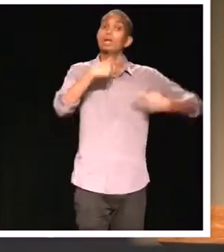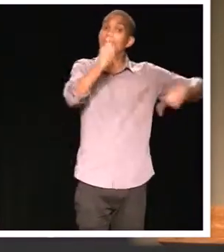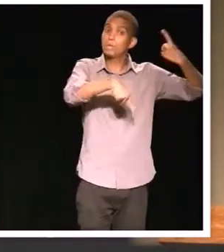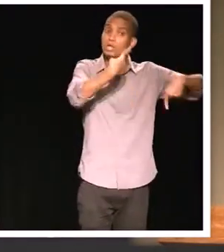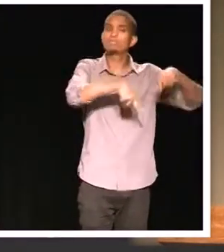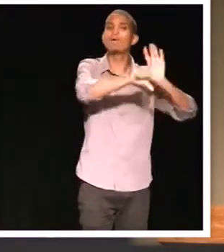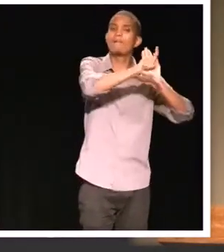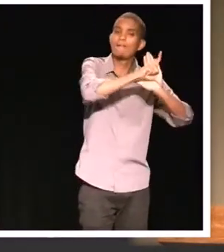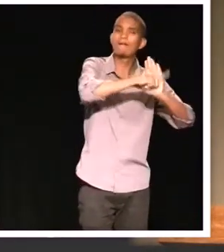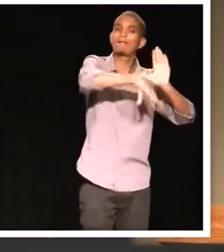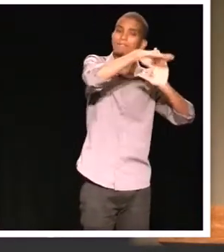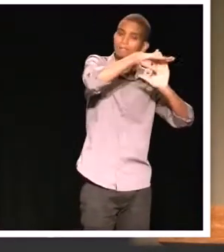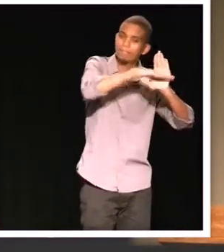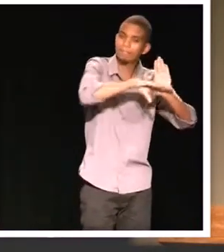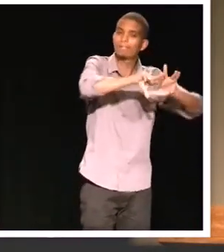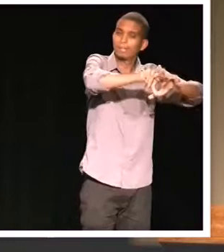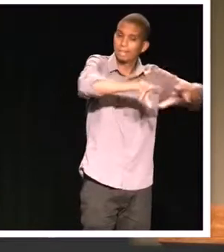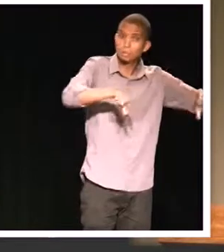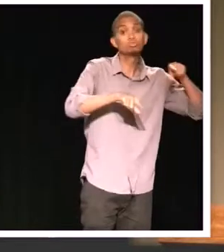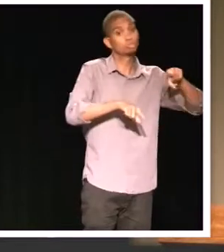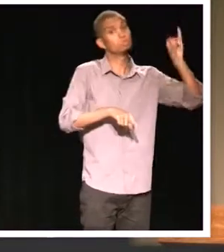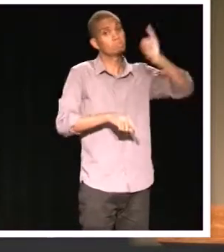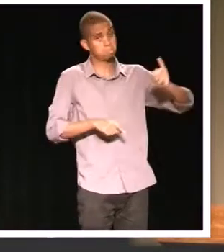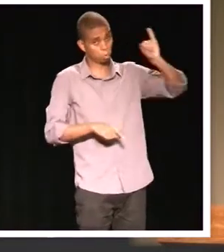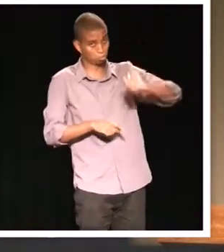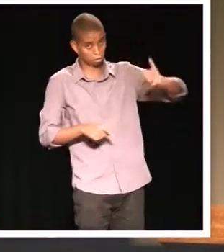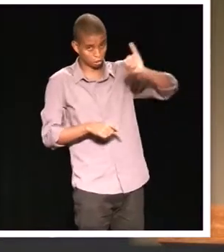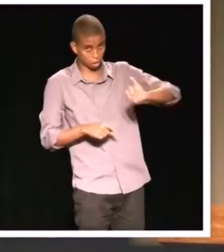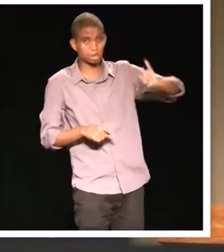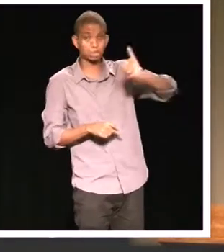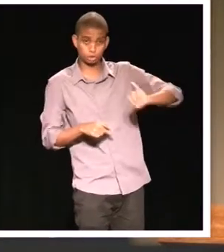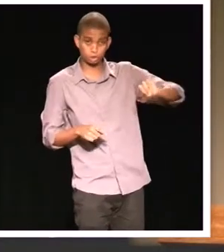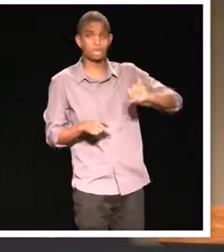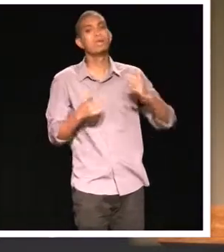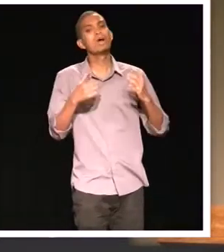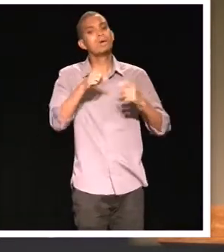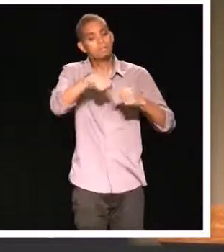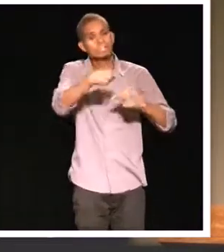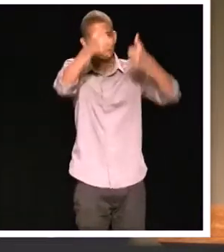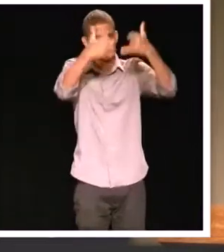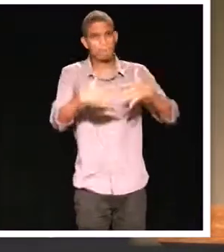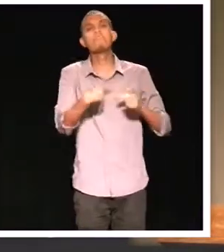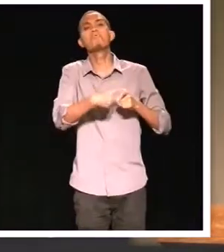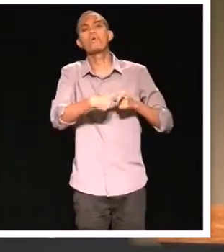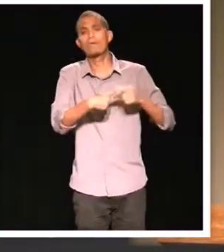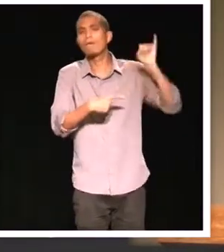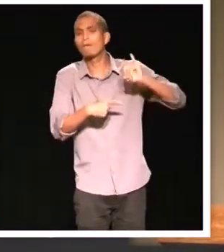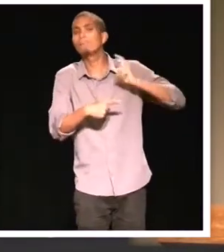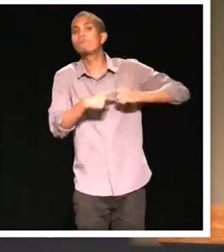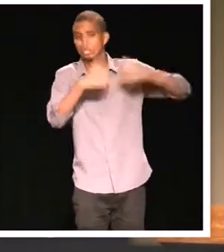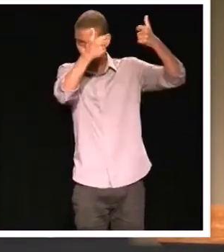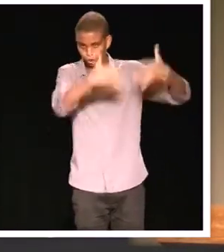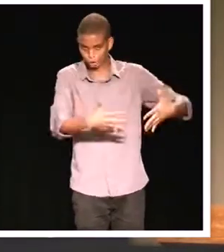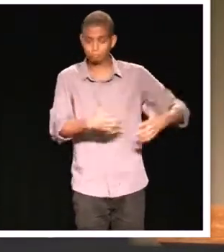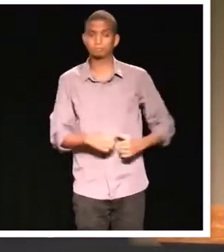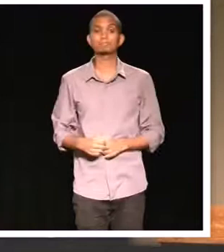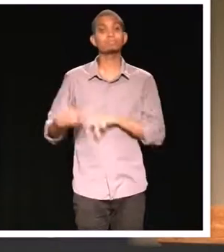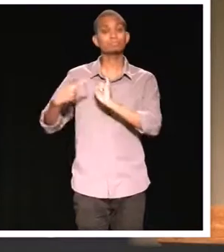as legislação, muito importantes, agora vamos dizer por quê. As